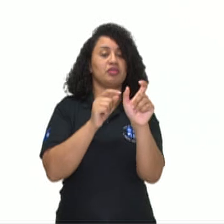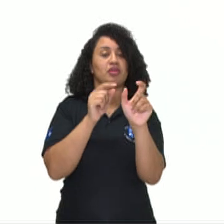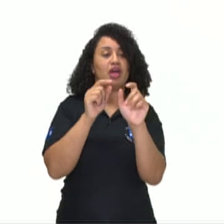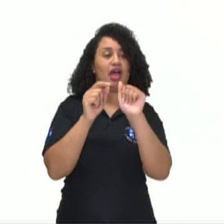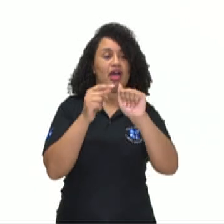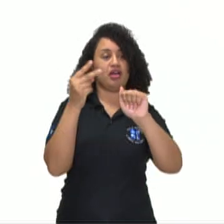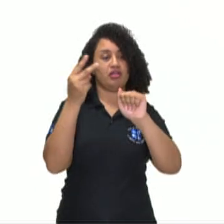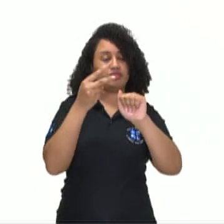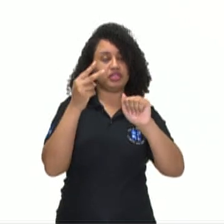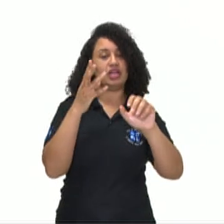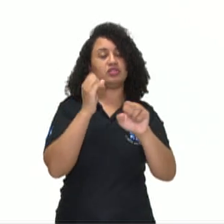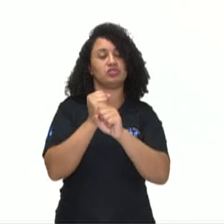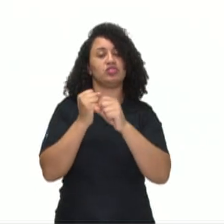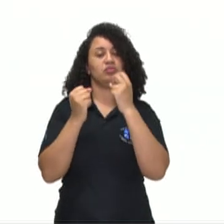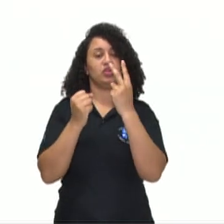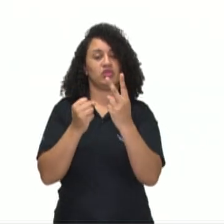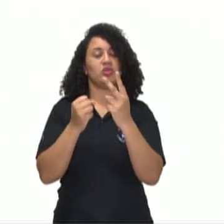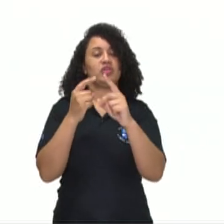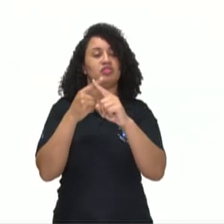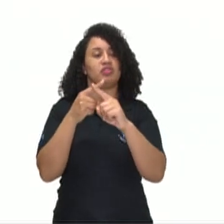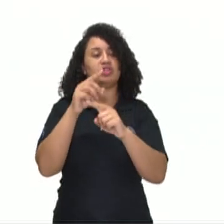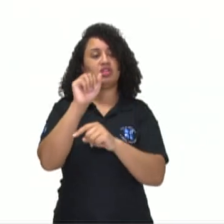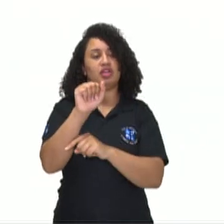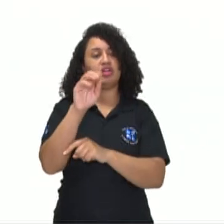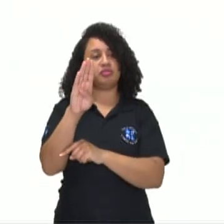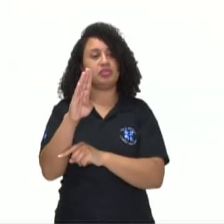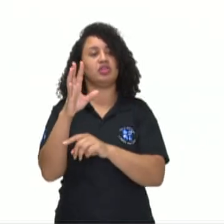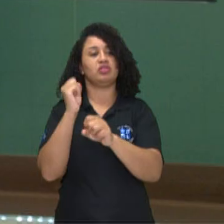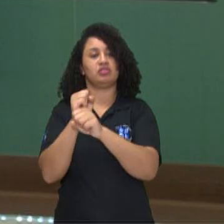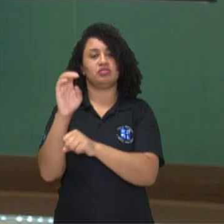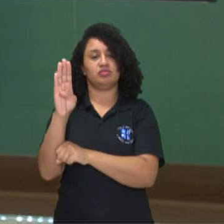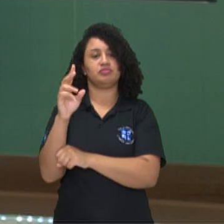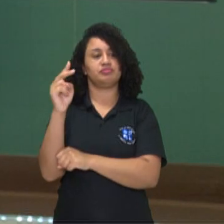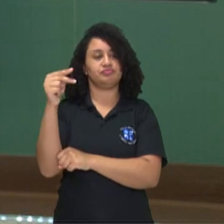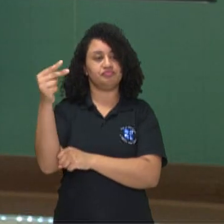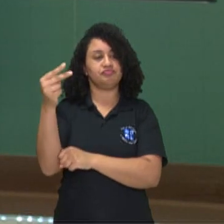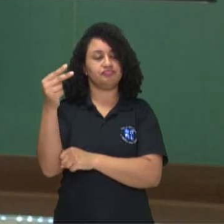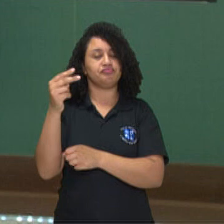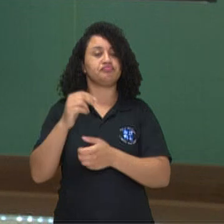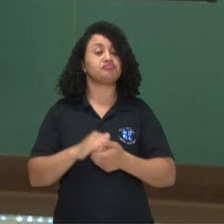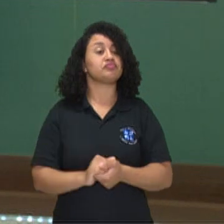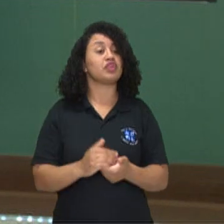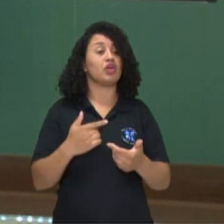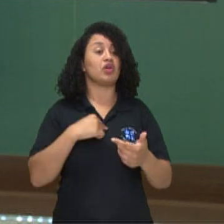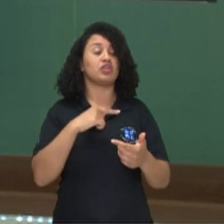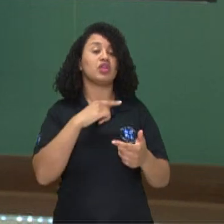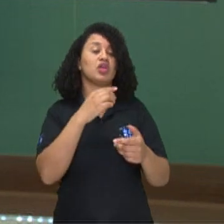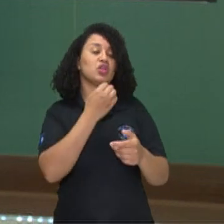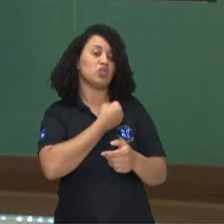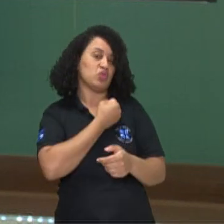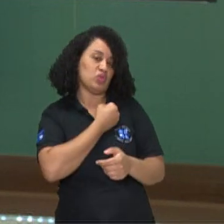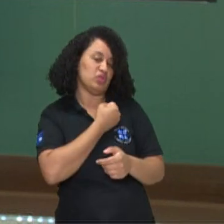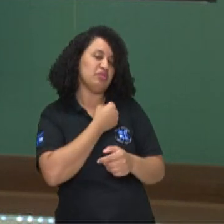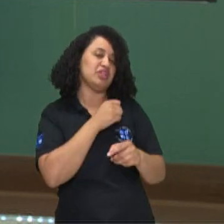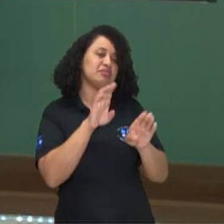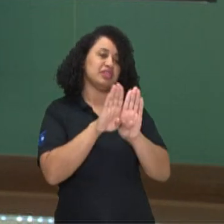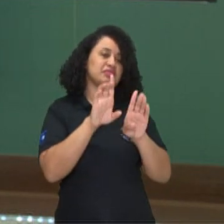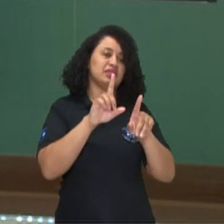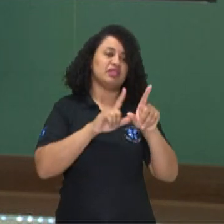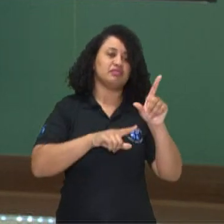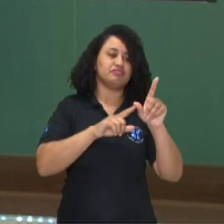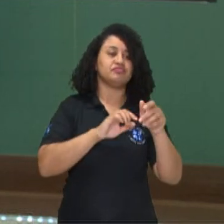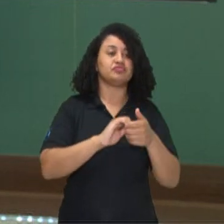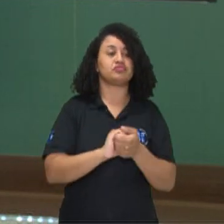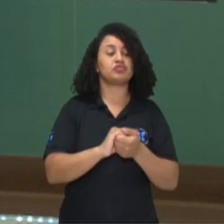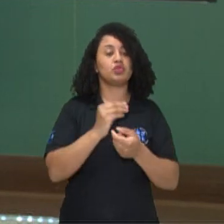2 vezes o primeiro pelo segundo, mais o quadrado do segundo. Então, aqui um exemplo com um pouquinho de número, um pouquinho, né? Tem letra. Então, vai ficar o